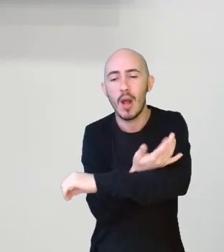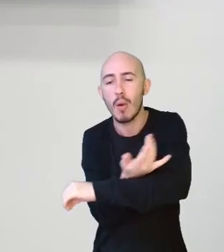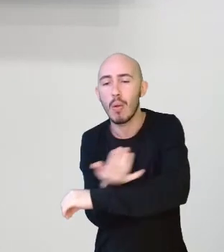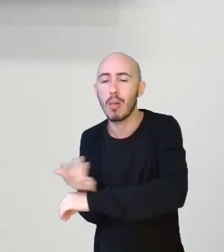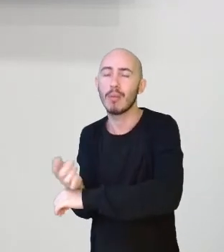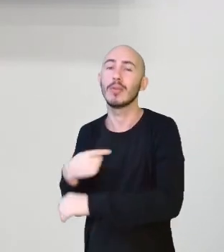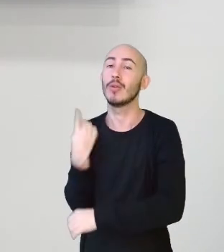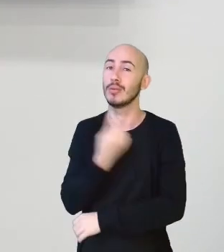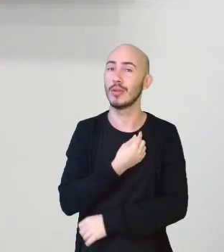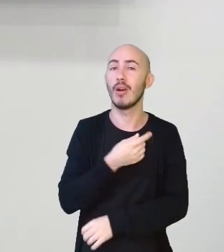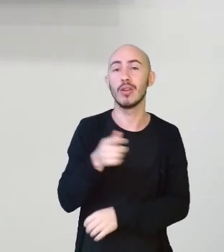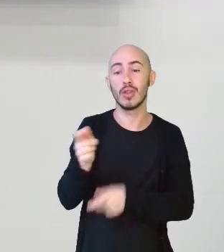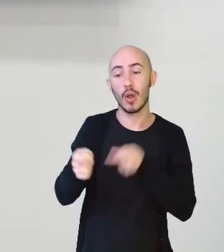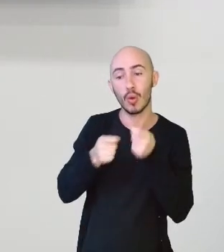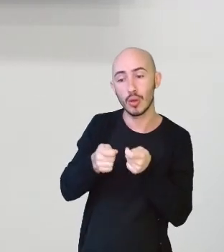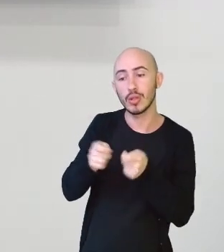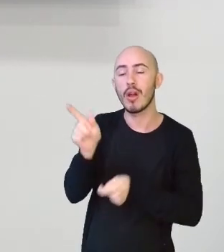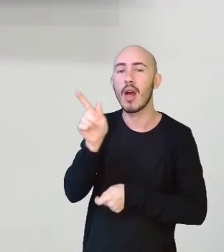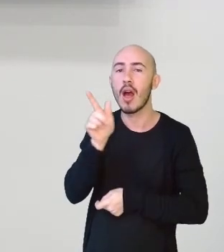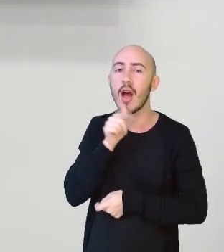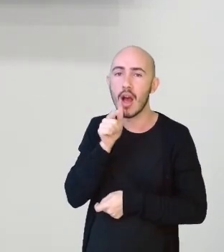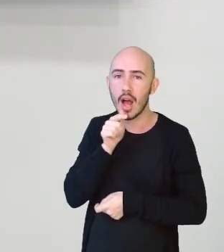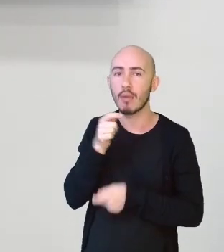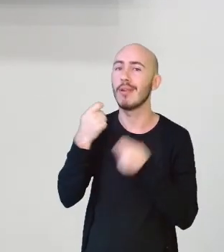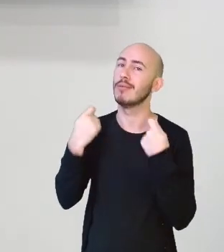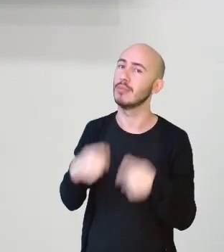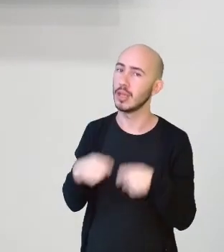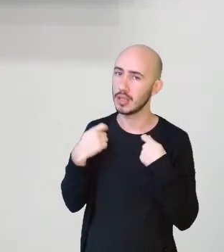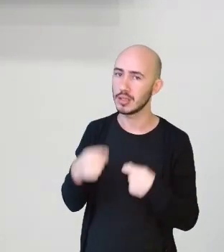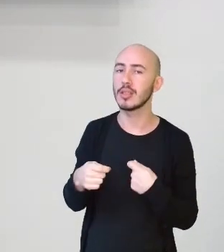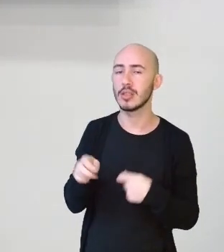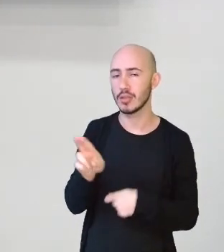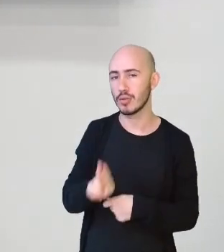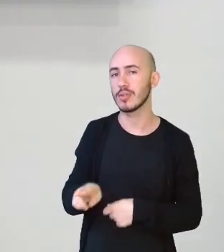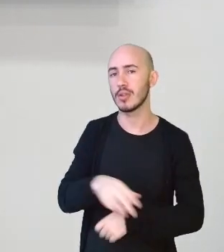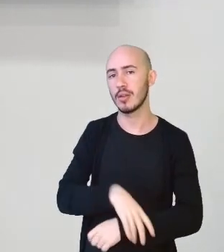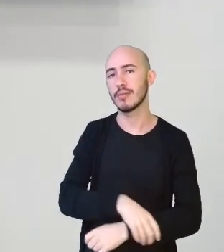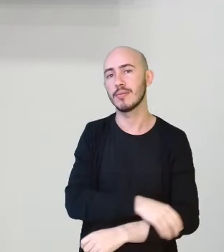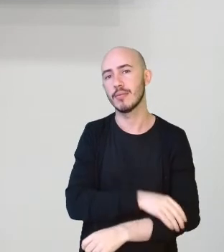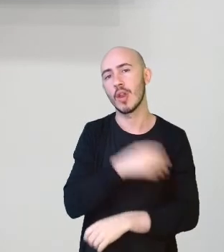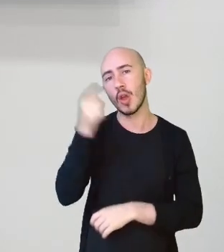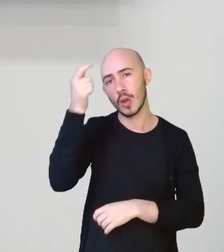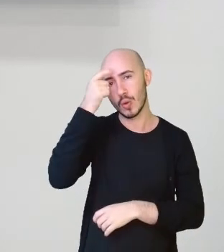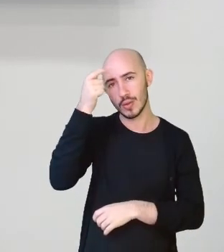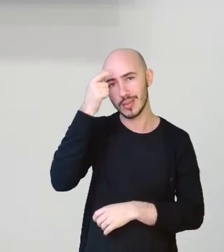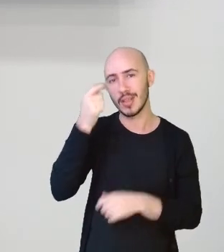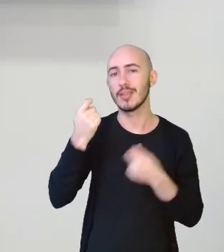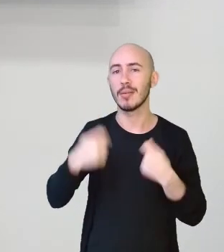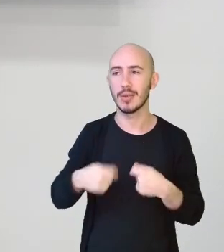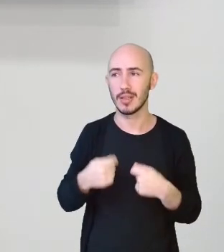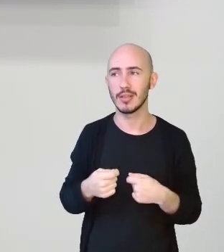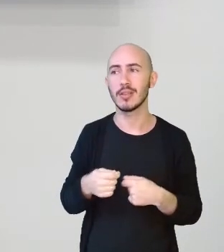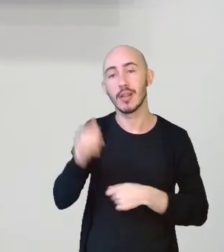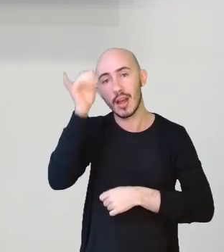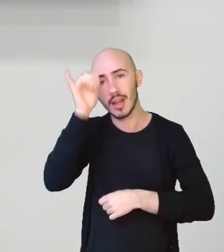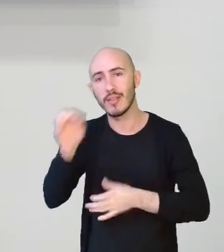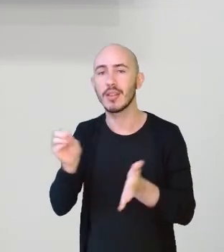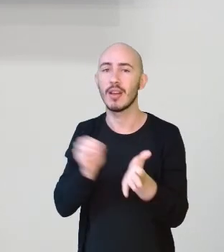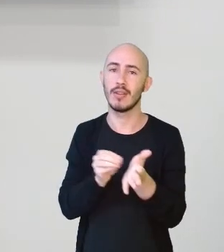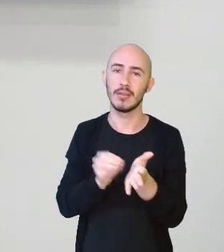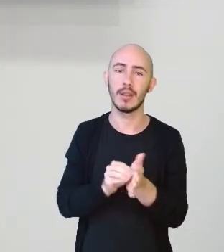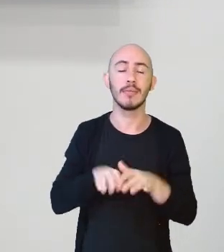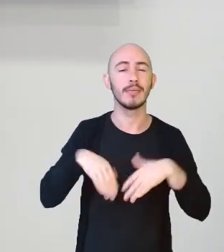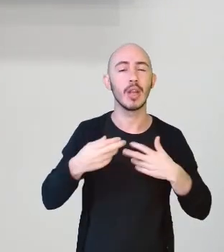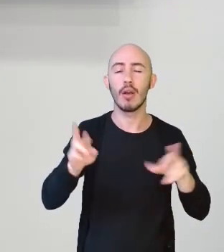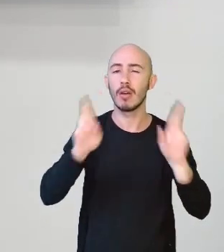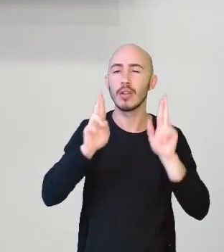que economizar água, usá-la com consciência para que ela não venha a faltar. É isso. Eu